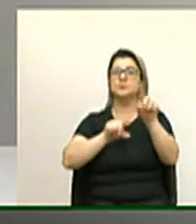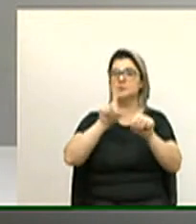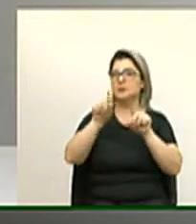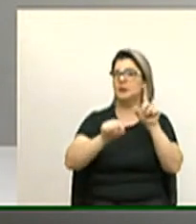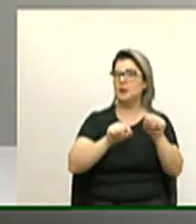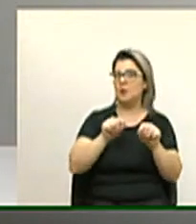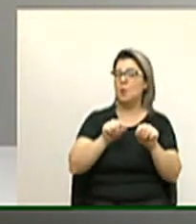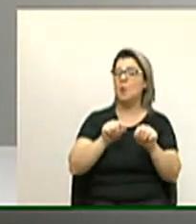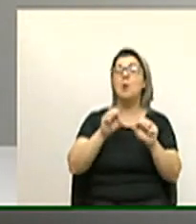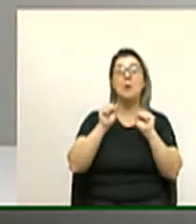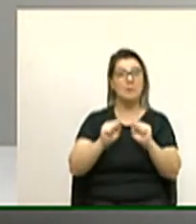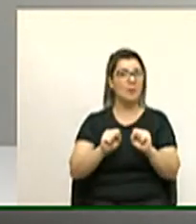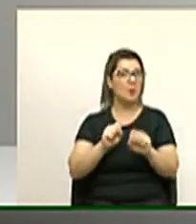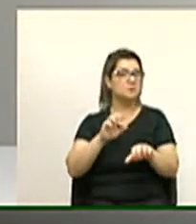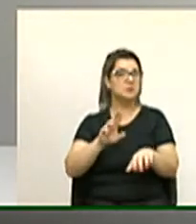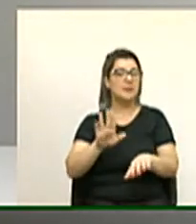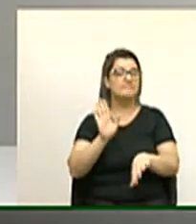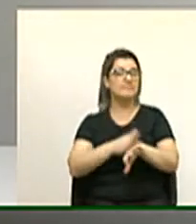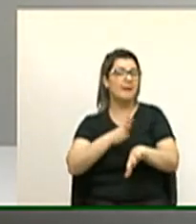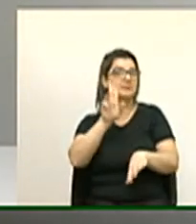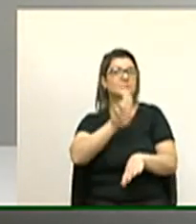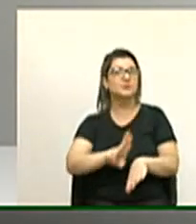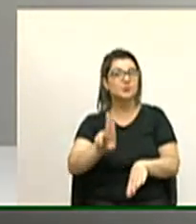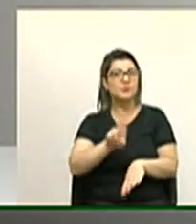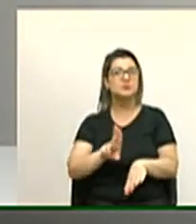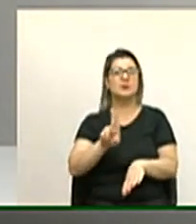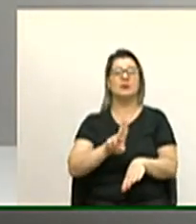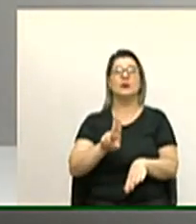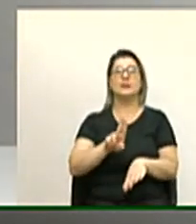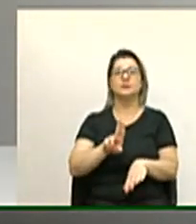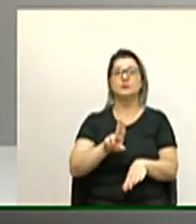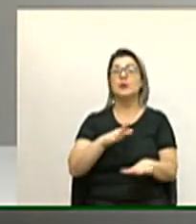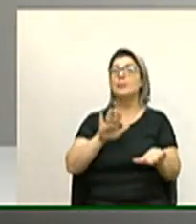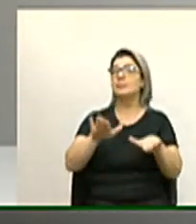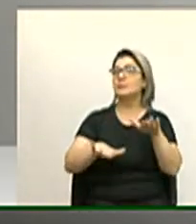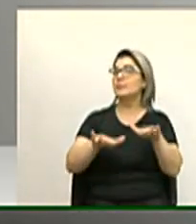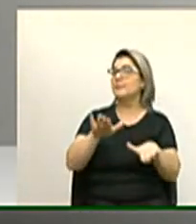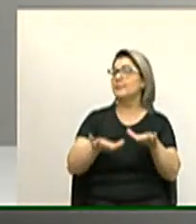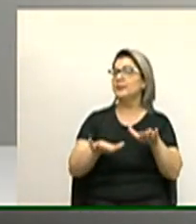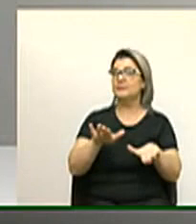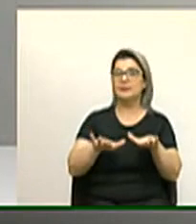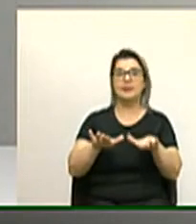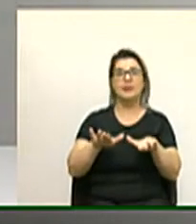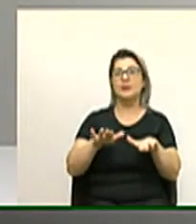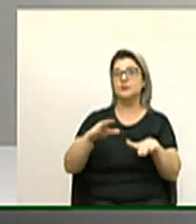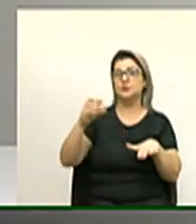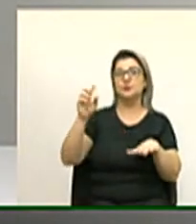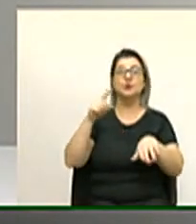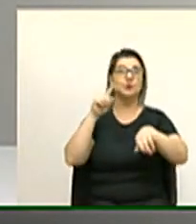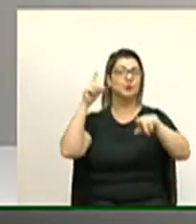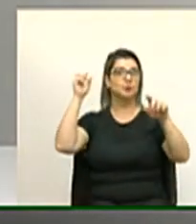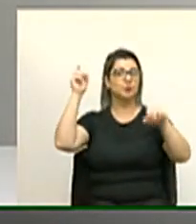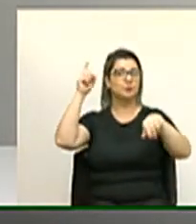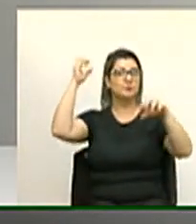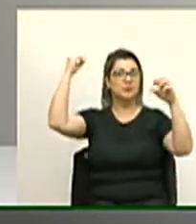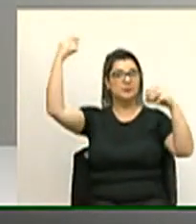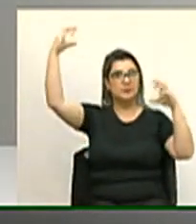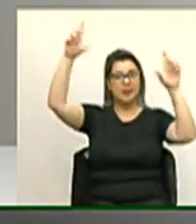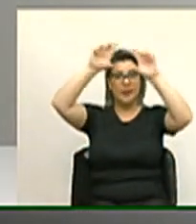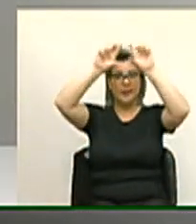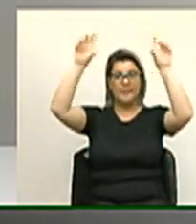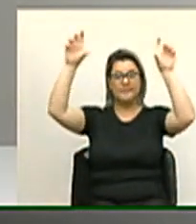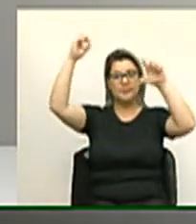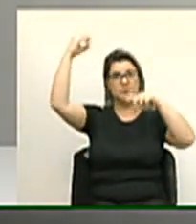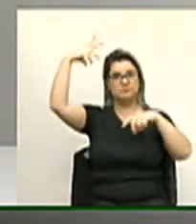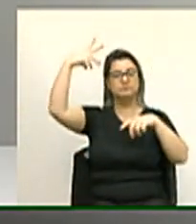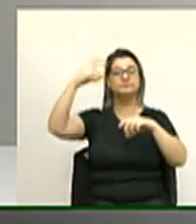muito mais utilizado e não ser alternativo, né, dependendo, é lógico, de clima e outras situações, mas é